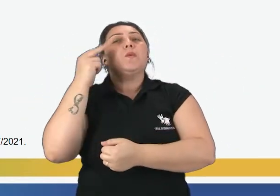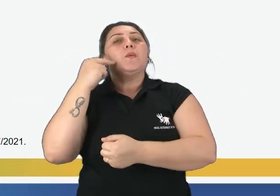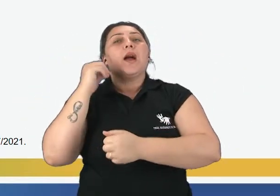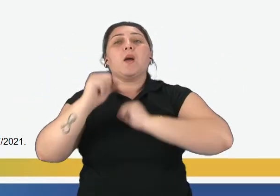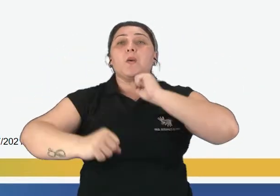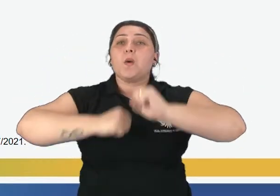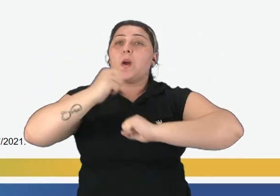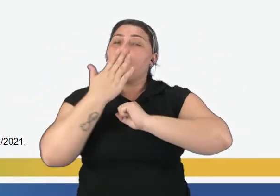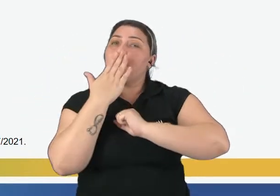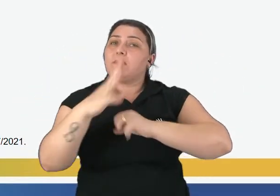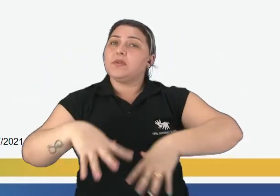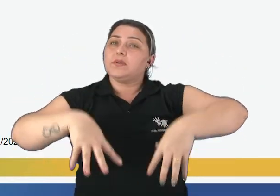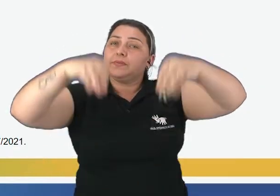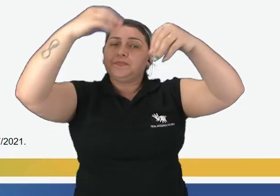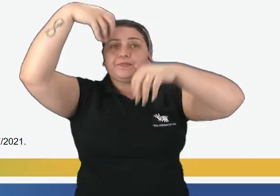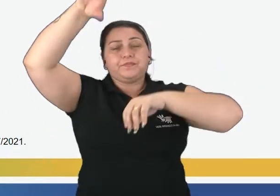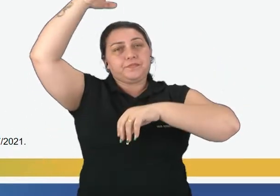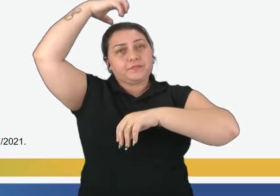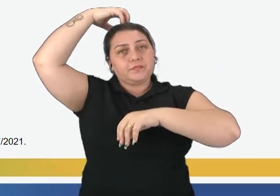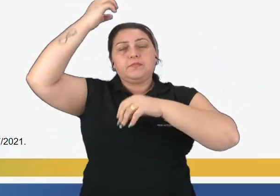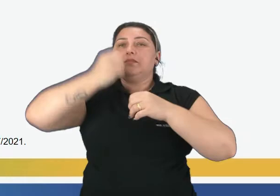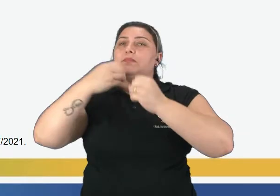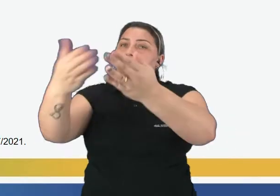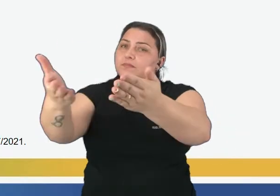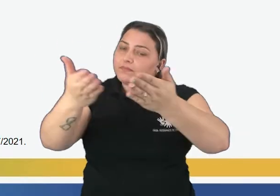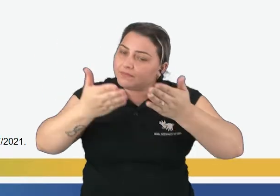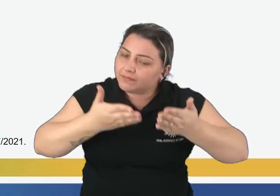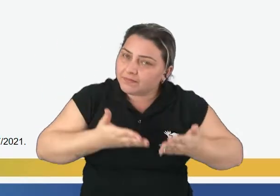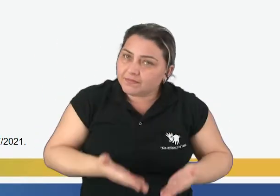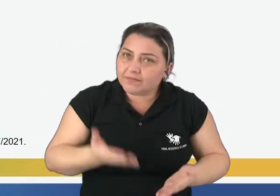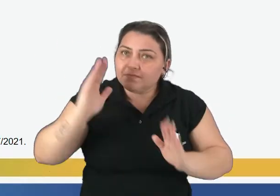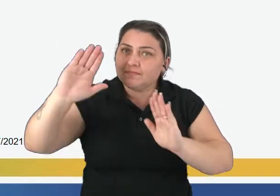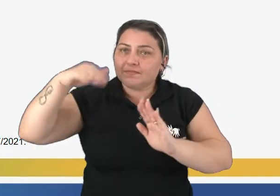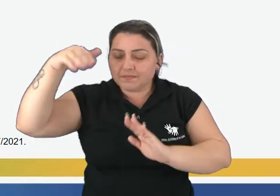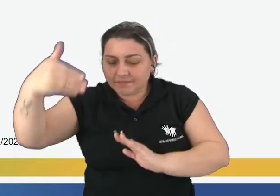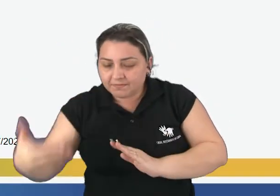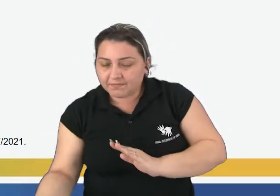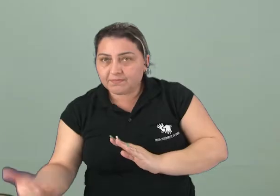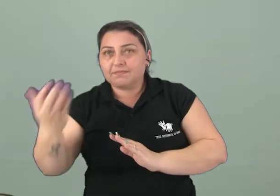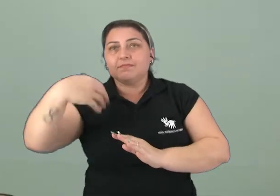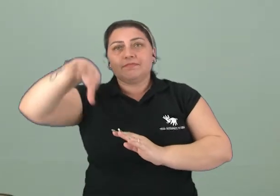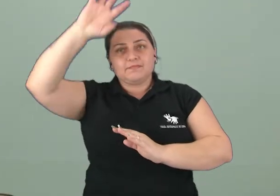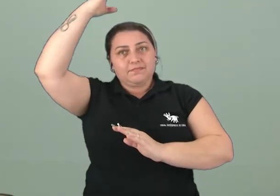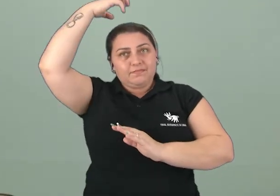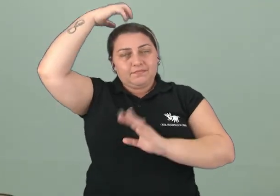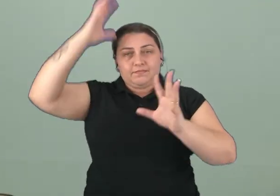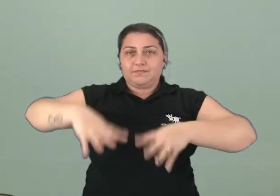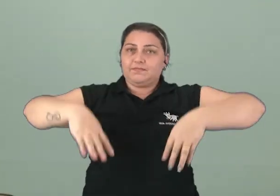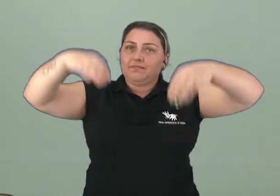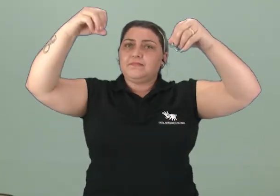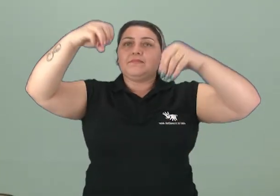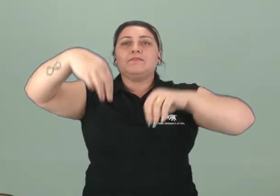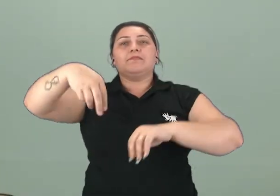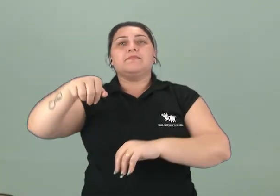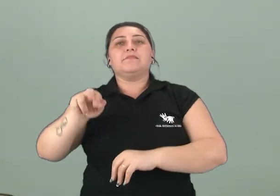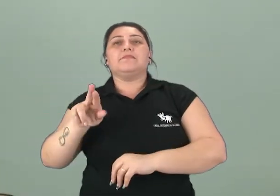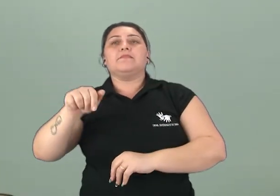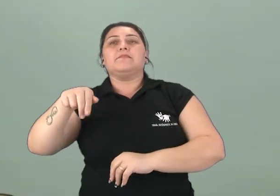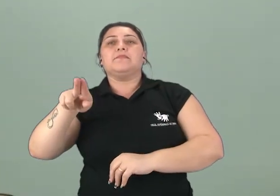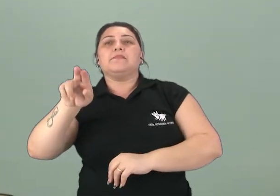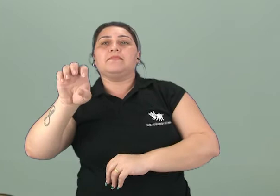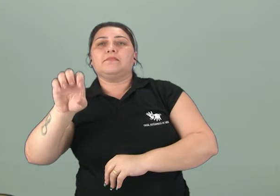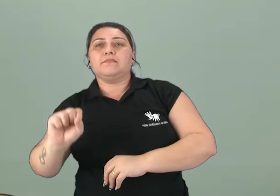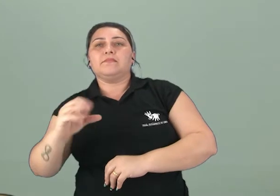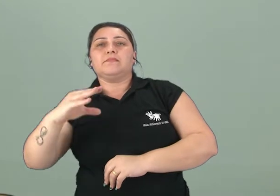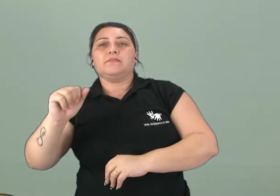Correu para frente do Castelo edição Rio Seja bem vindo a vossa Majestade ao castelo do Senhor Marquês de carabás